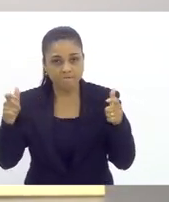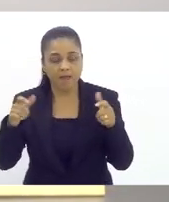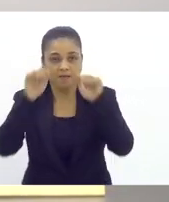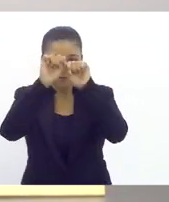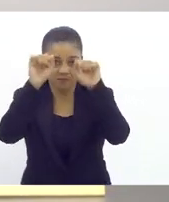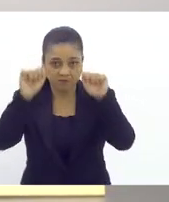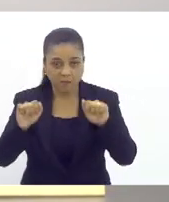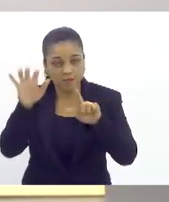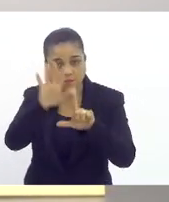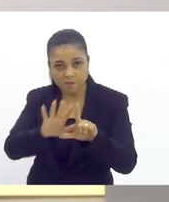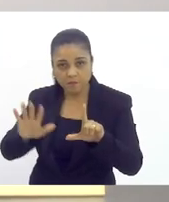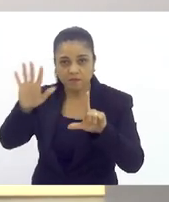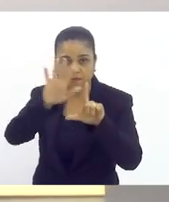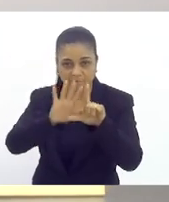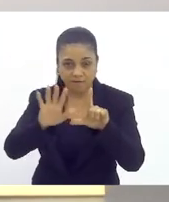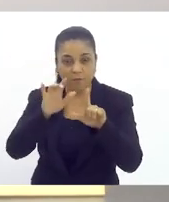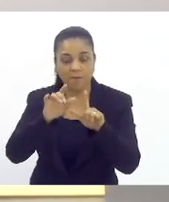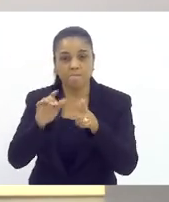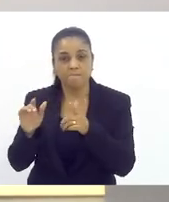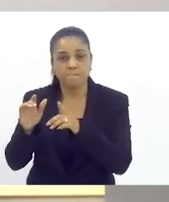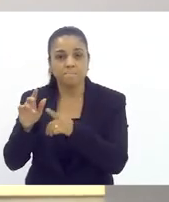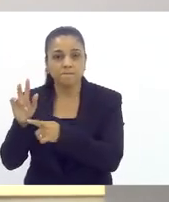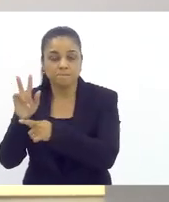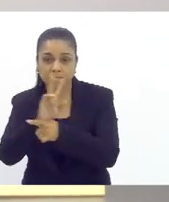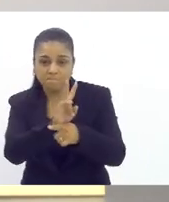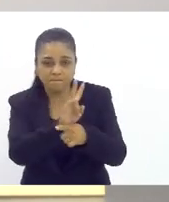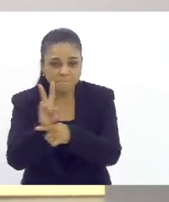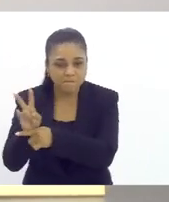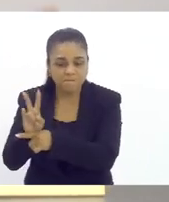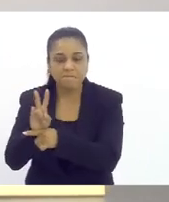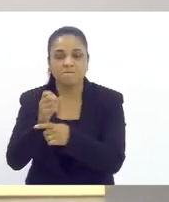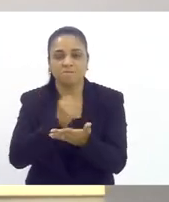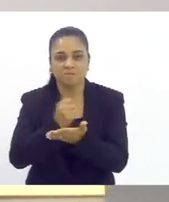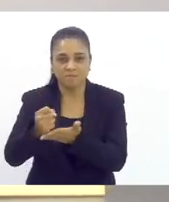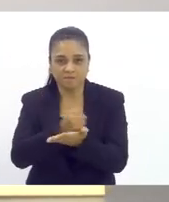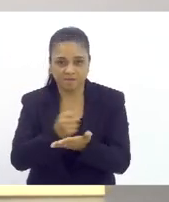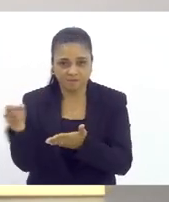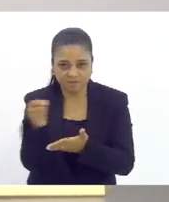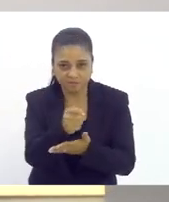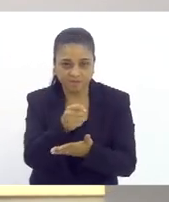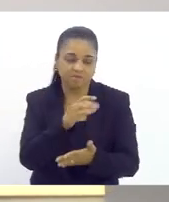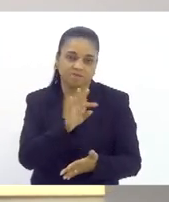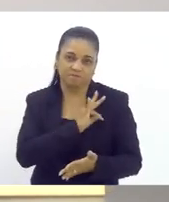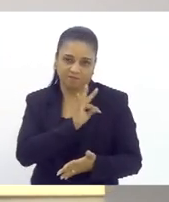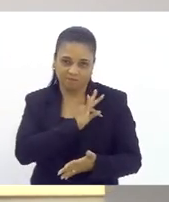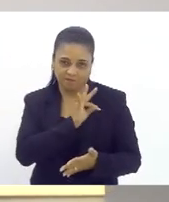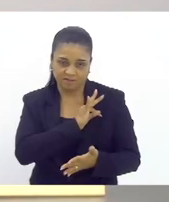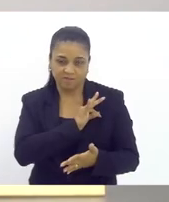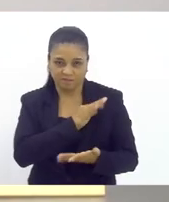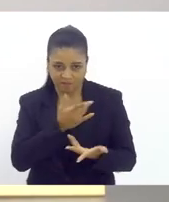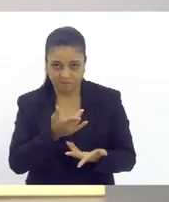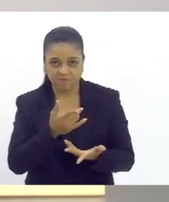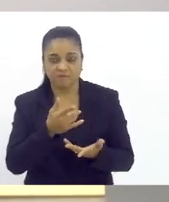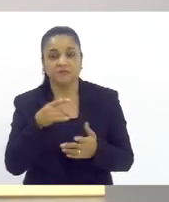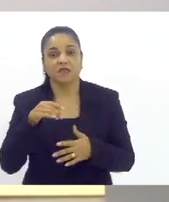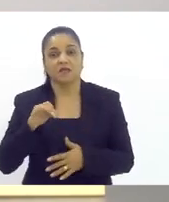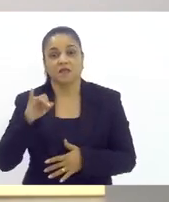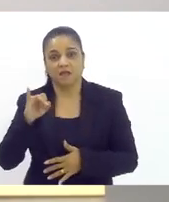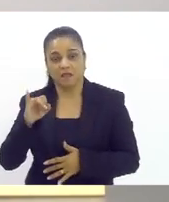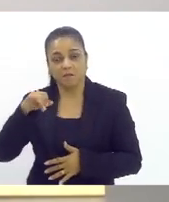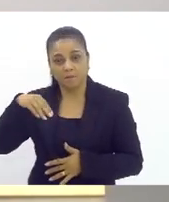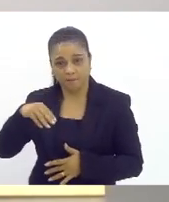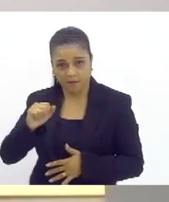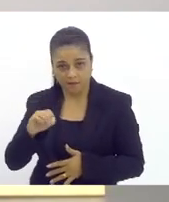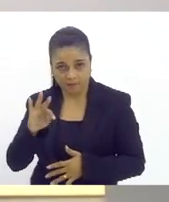plataformas que possibilitem a gente monitorar e contratar assistência técnica de forma pulverizada e A Emater sendo parceira porque